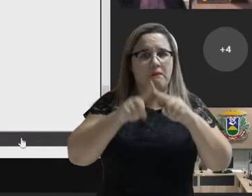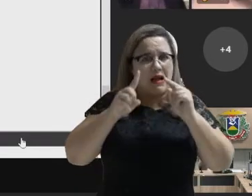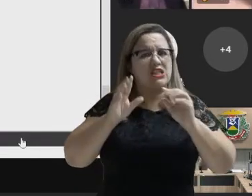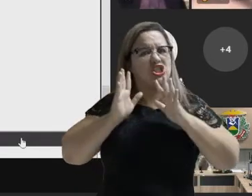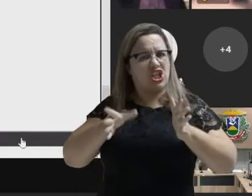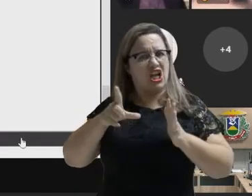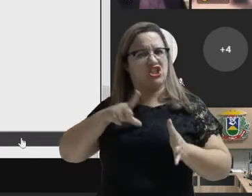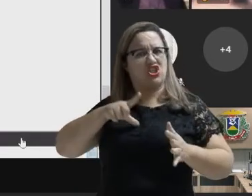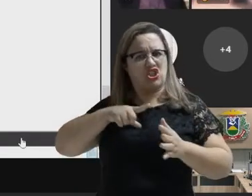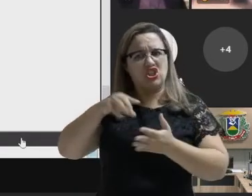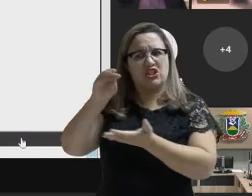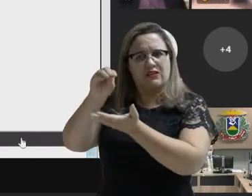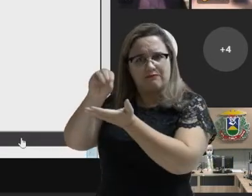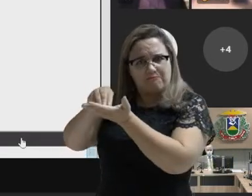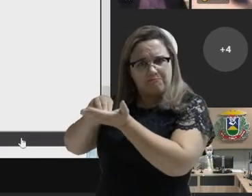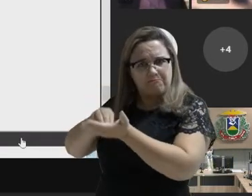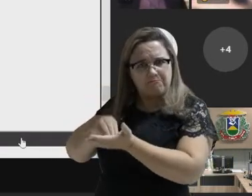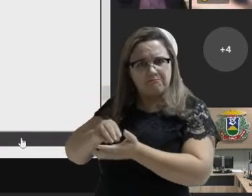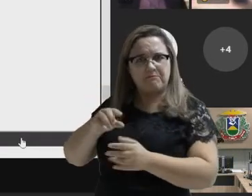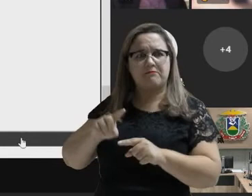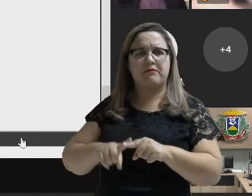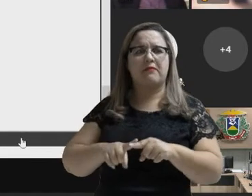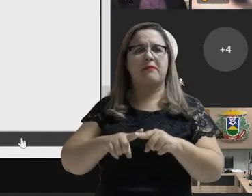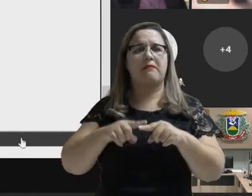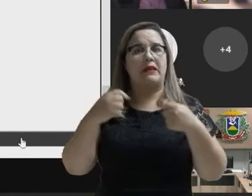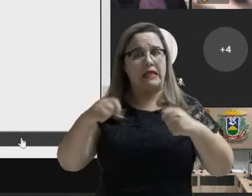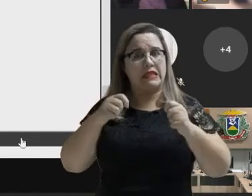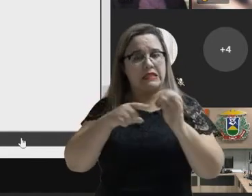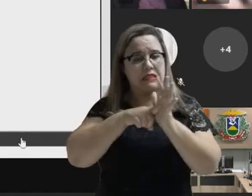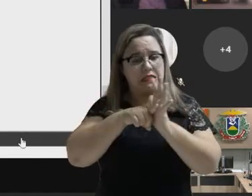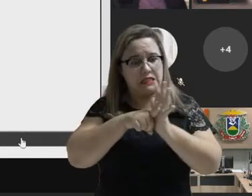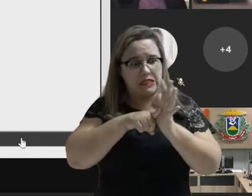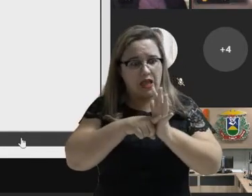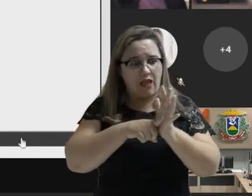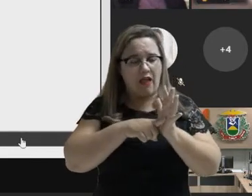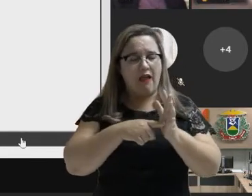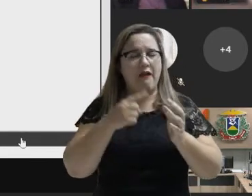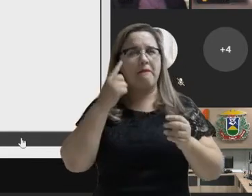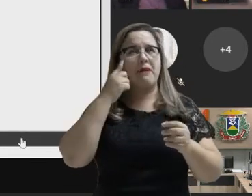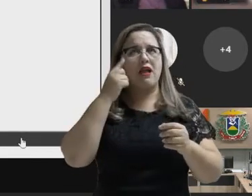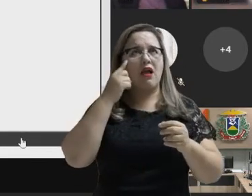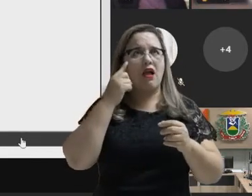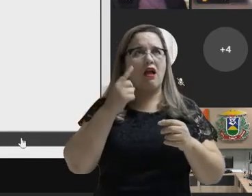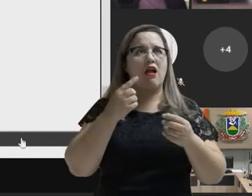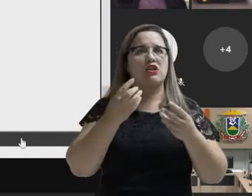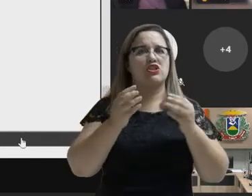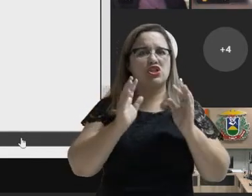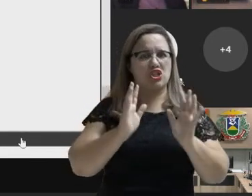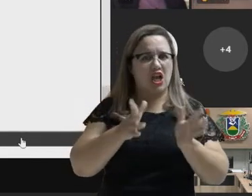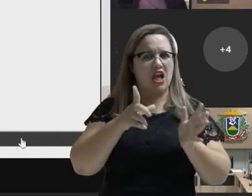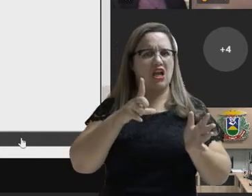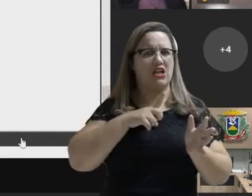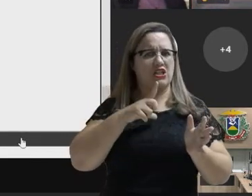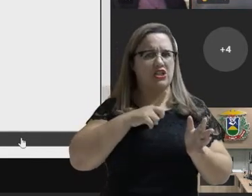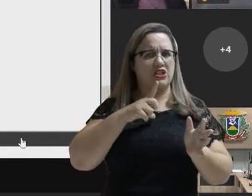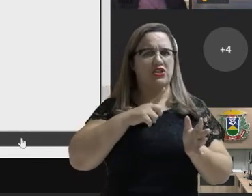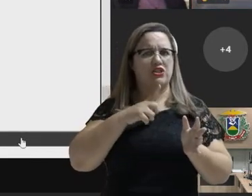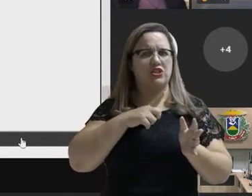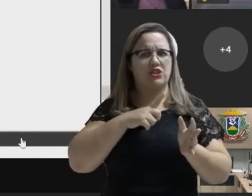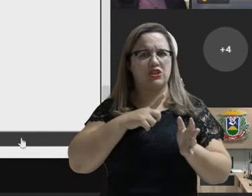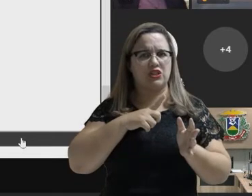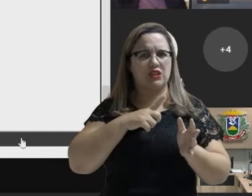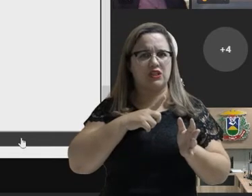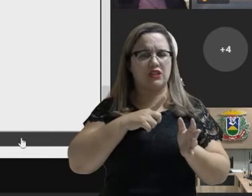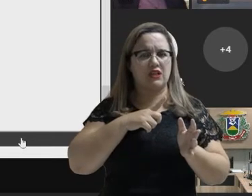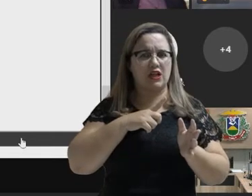esses elementos, porém, independente disso, ele já havia à competente